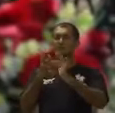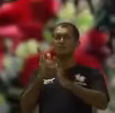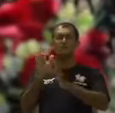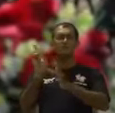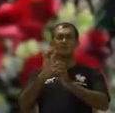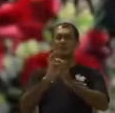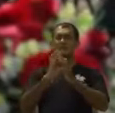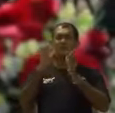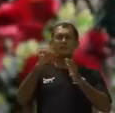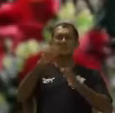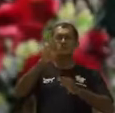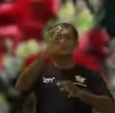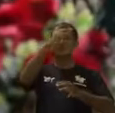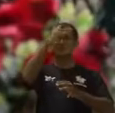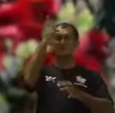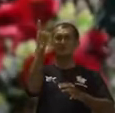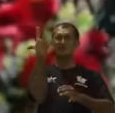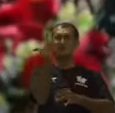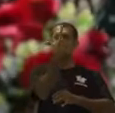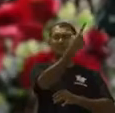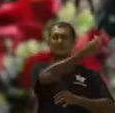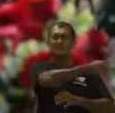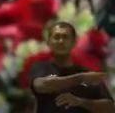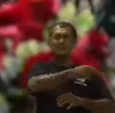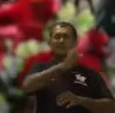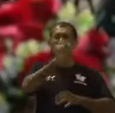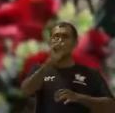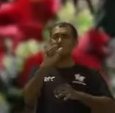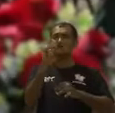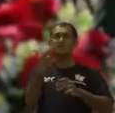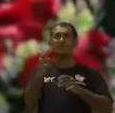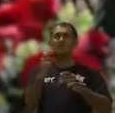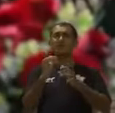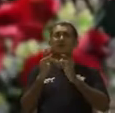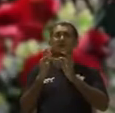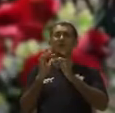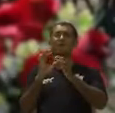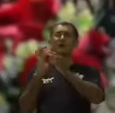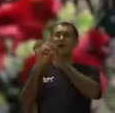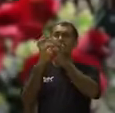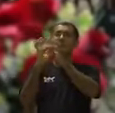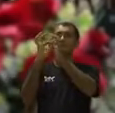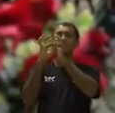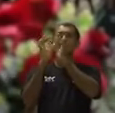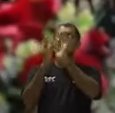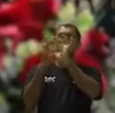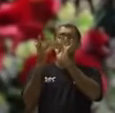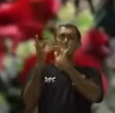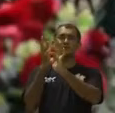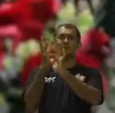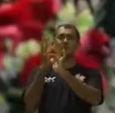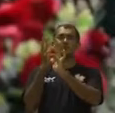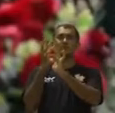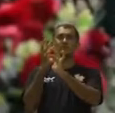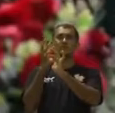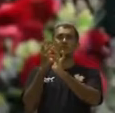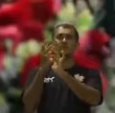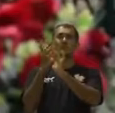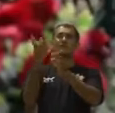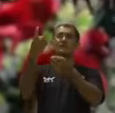10 pessoas saírem daqui sem uma aliança com Jesus. Traga elas a Jesus